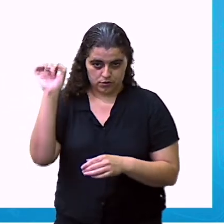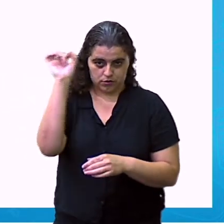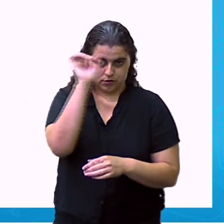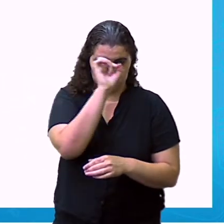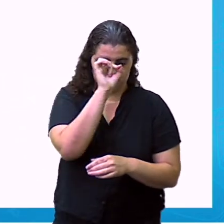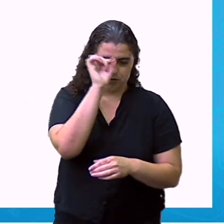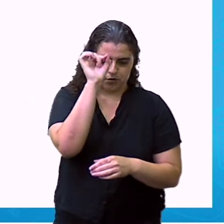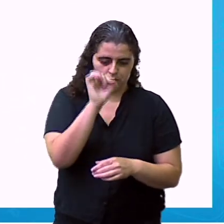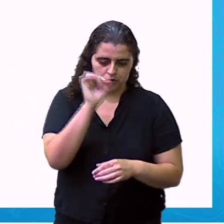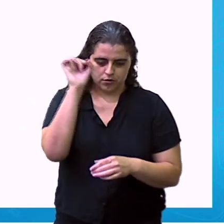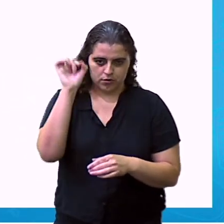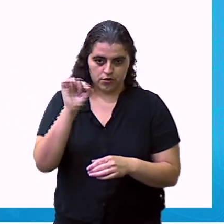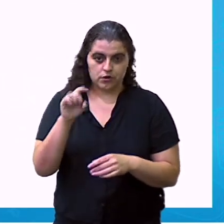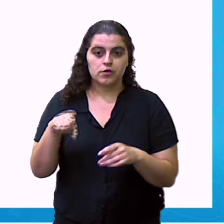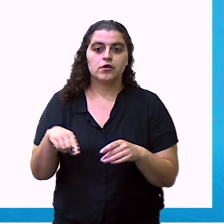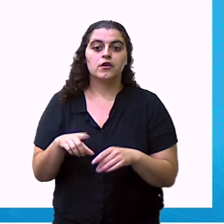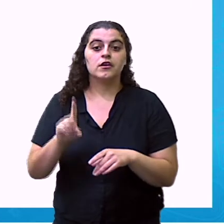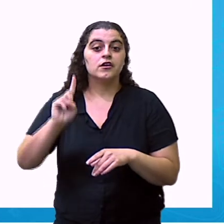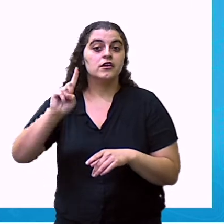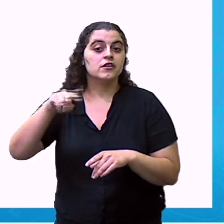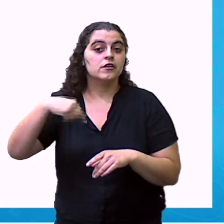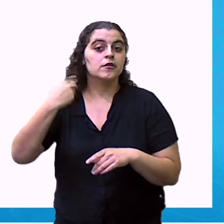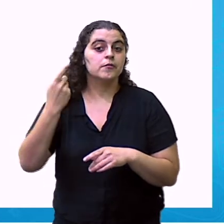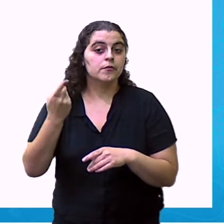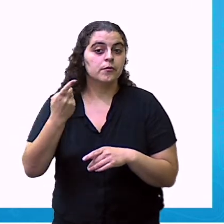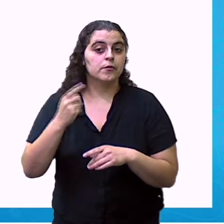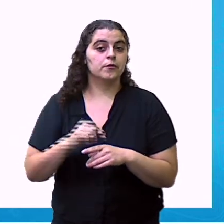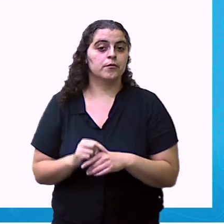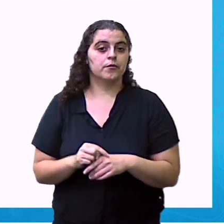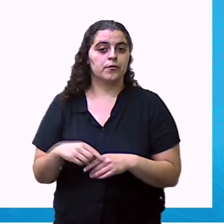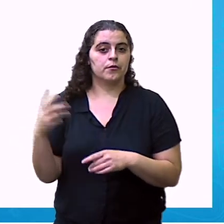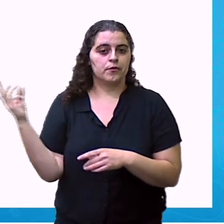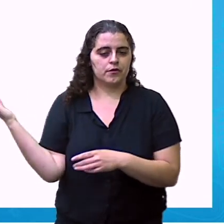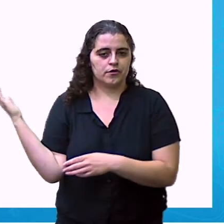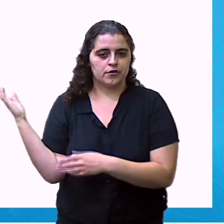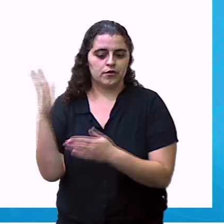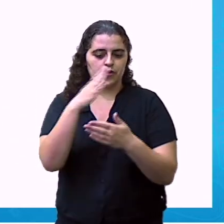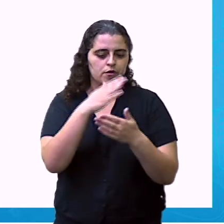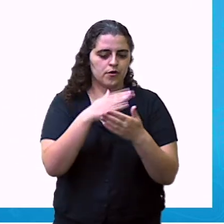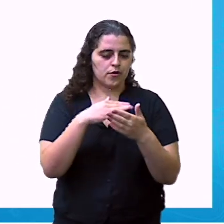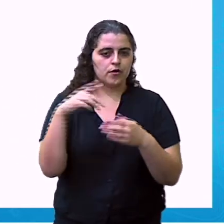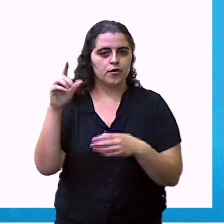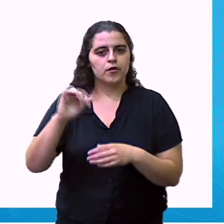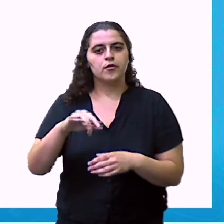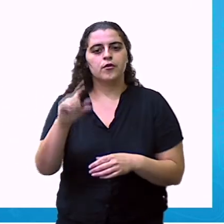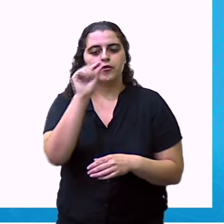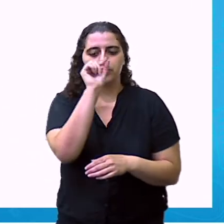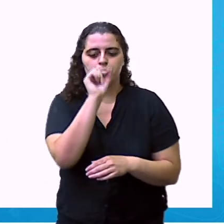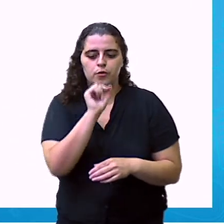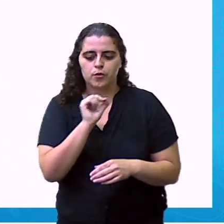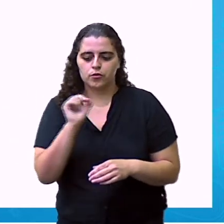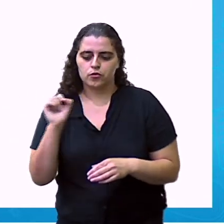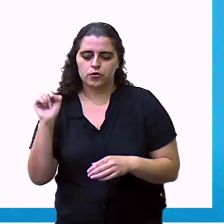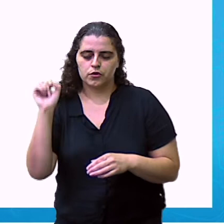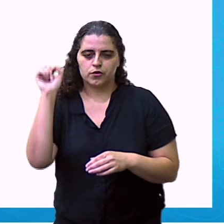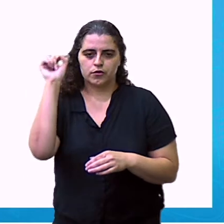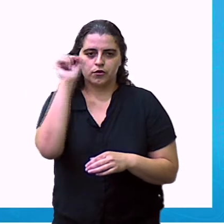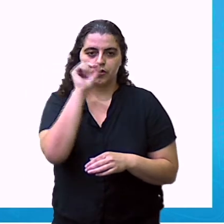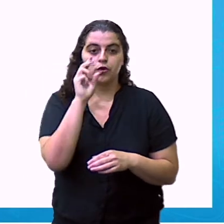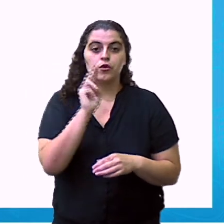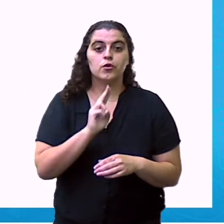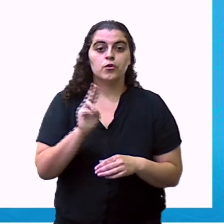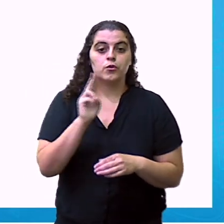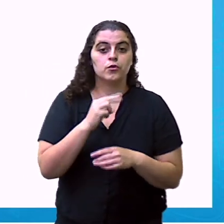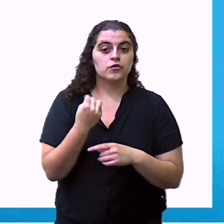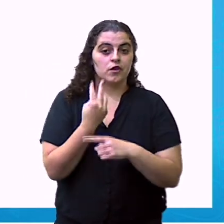a parte fracionária. Agora, também fazemos uma outra figura com o seu denominador, né?